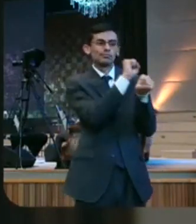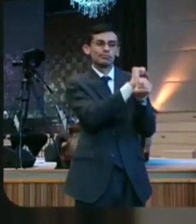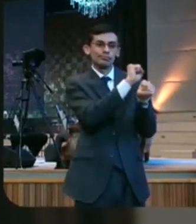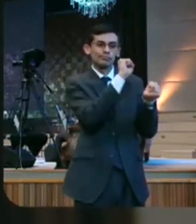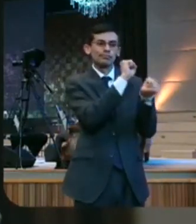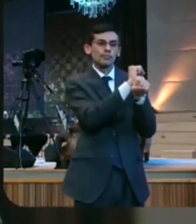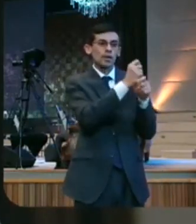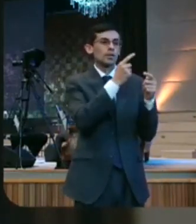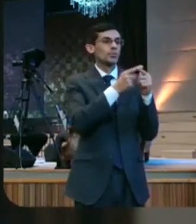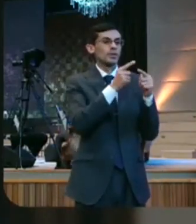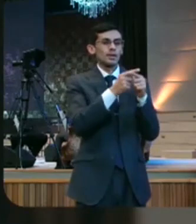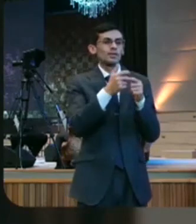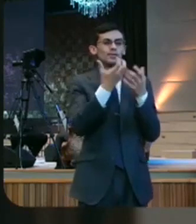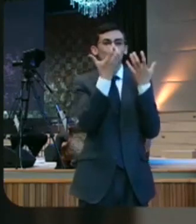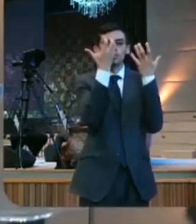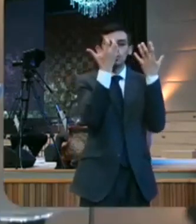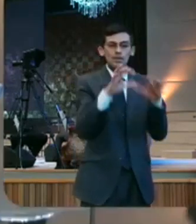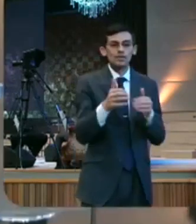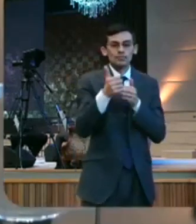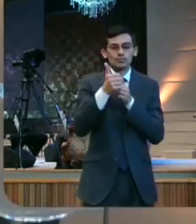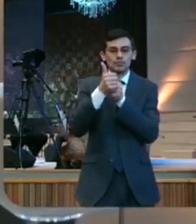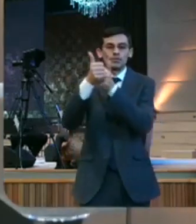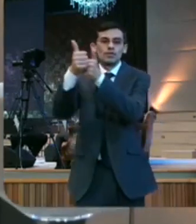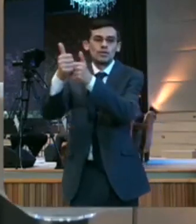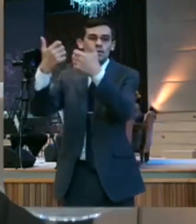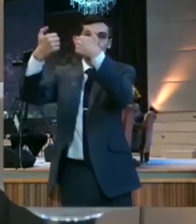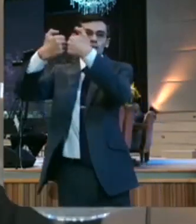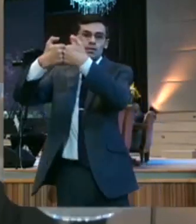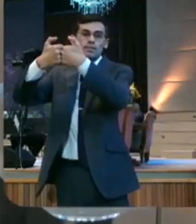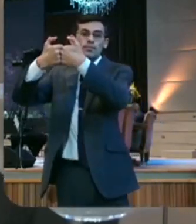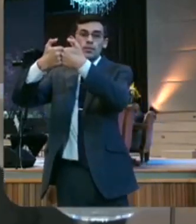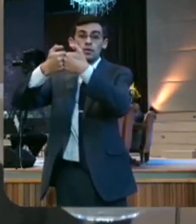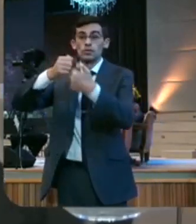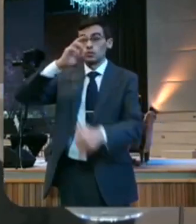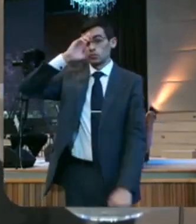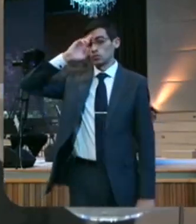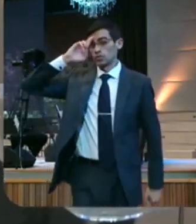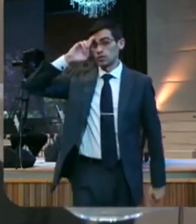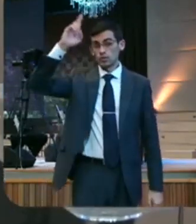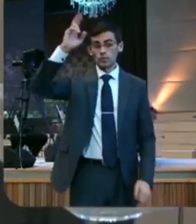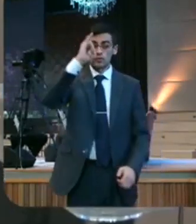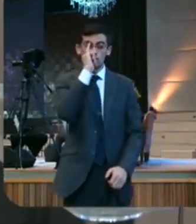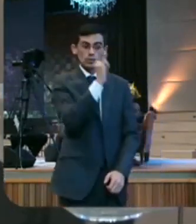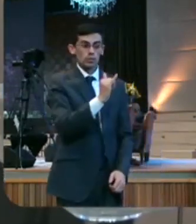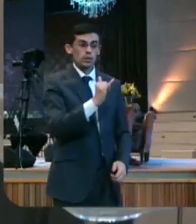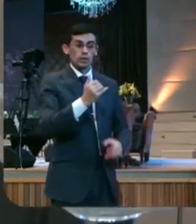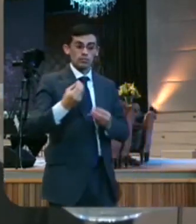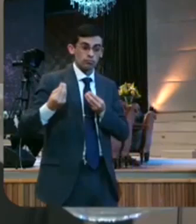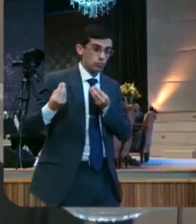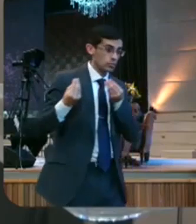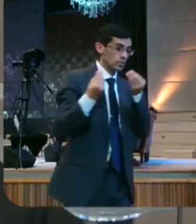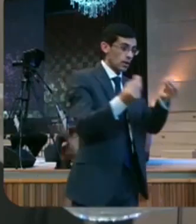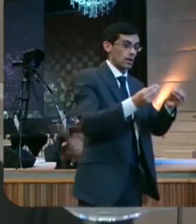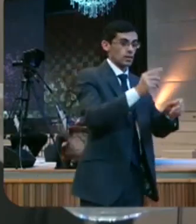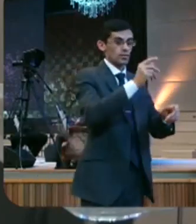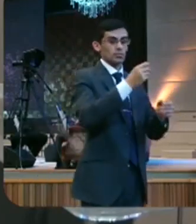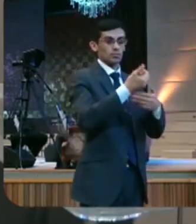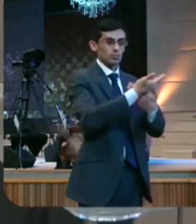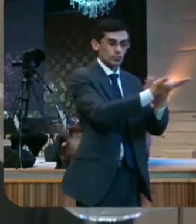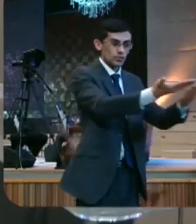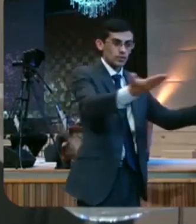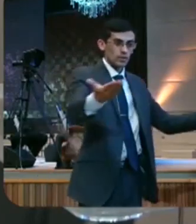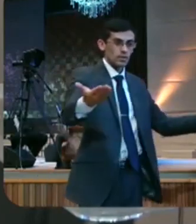porque não quis seguir a arca. O Senhor tinha dito: essa terra eu vou dar para vocês. Mas eles só viam